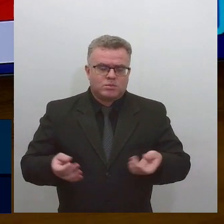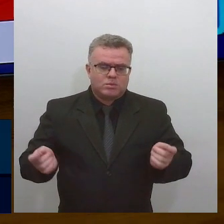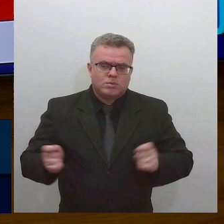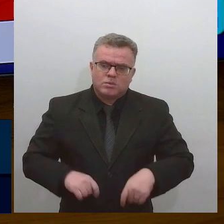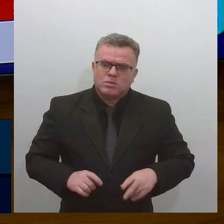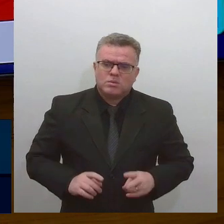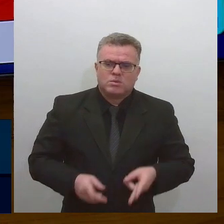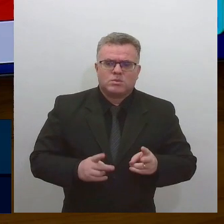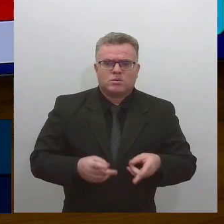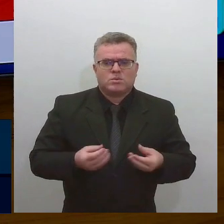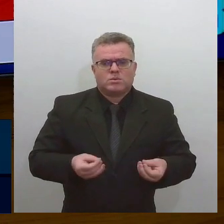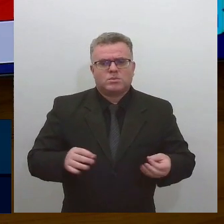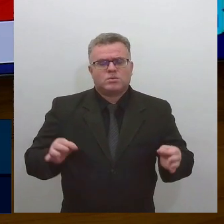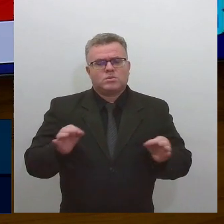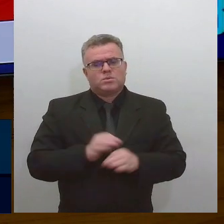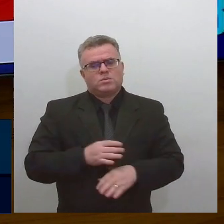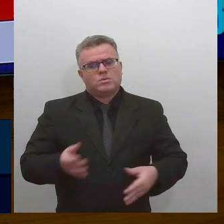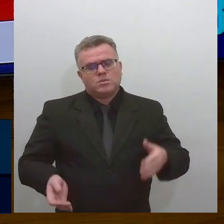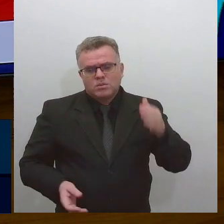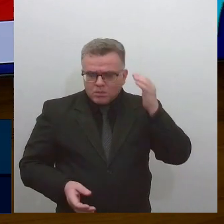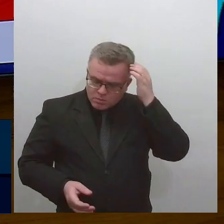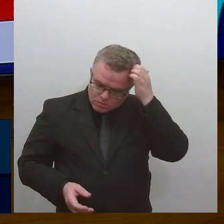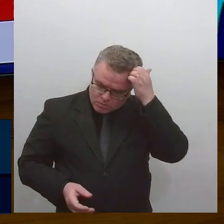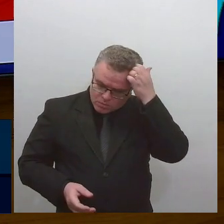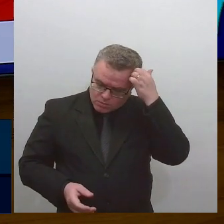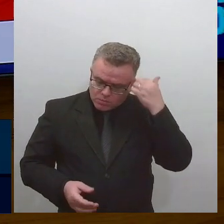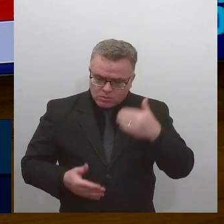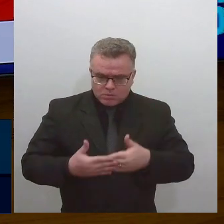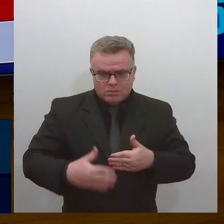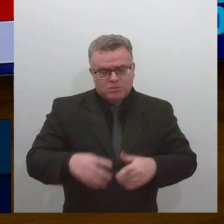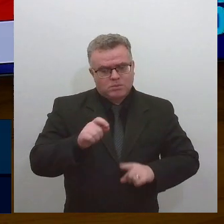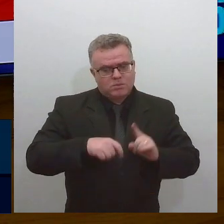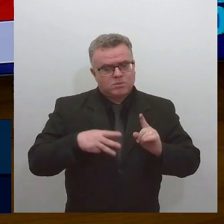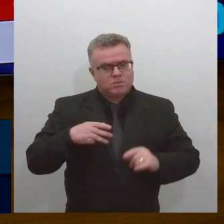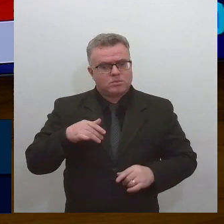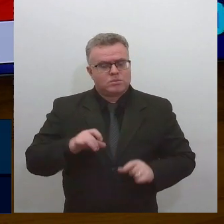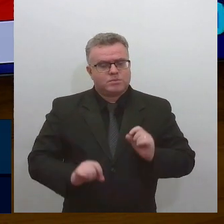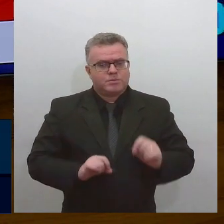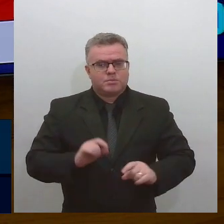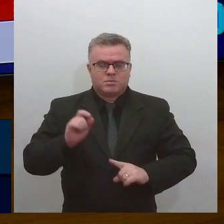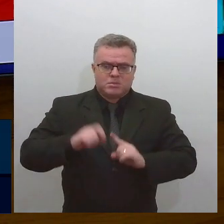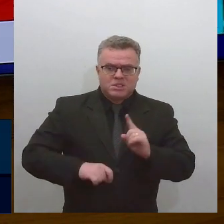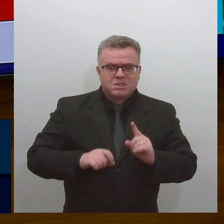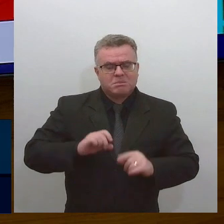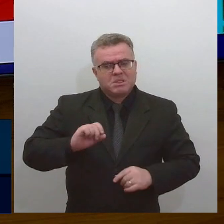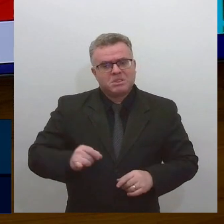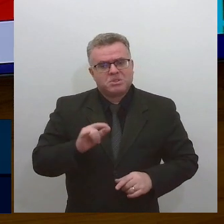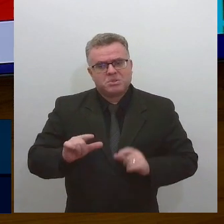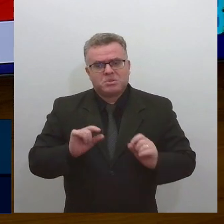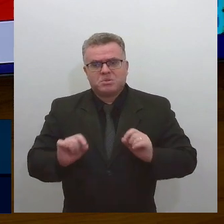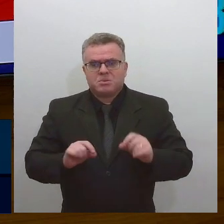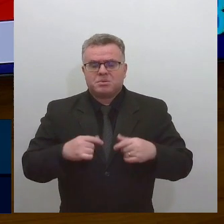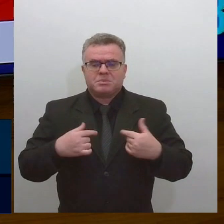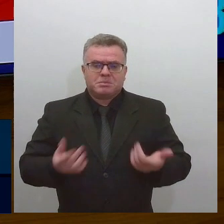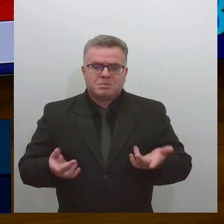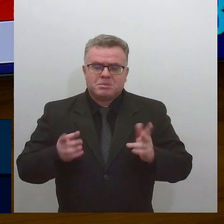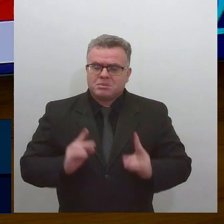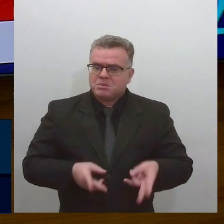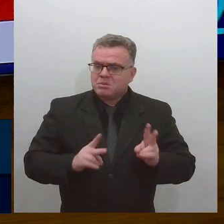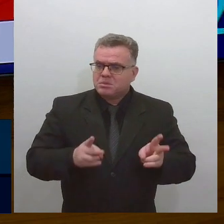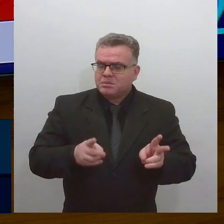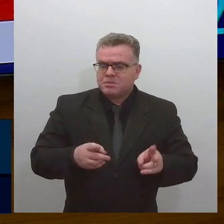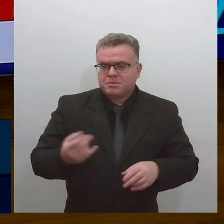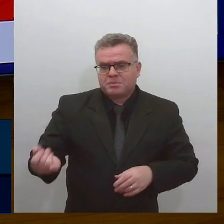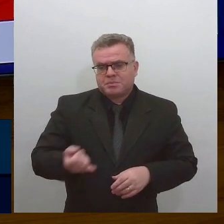maio mais tardar nesse mês de junho e tem essa obra importantíssima que a gente tem falado pouco